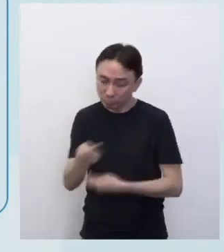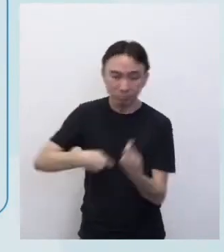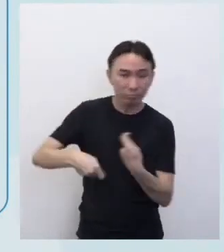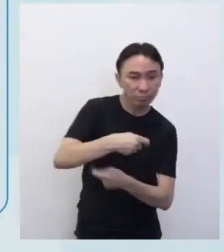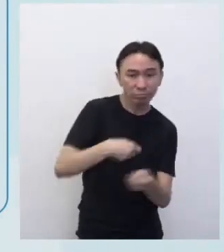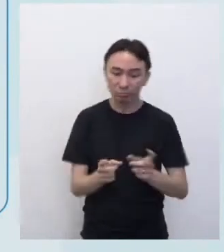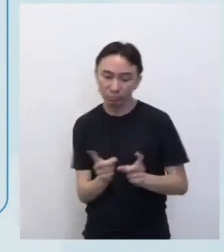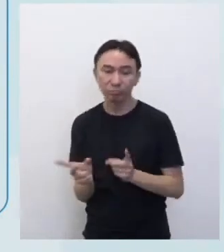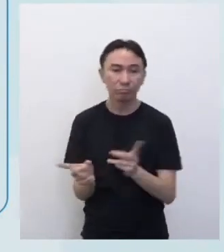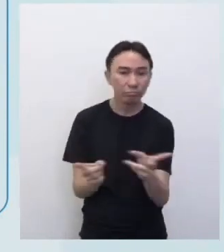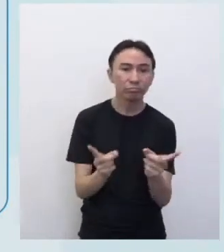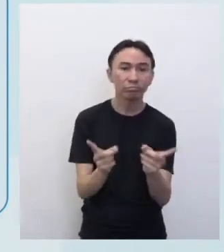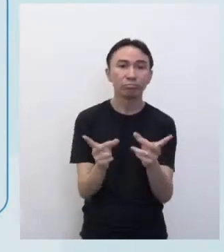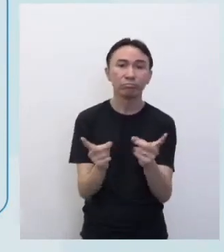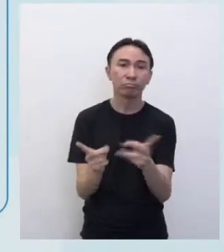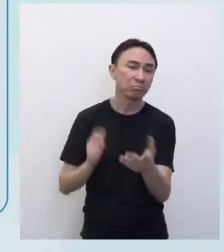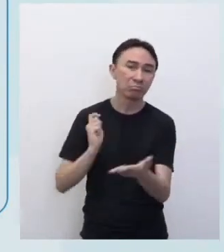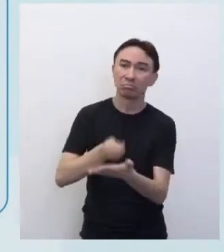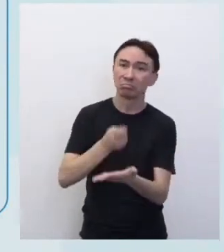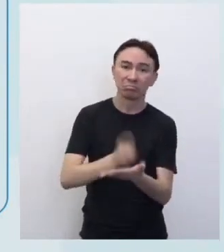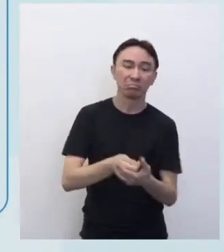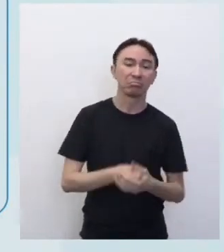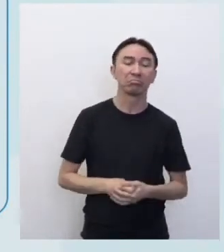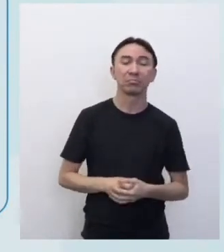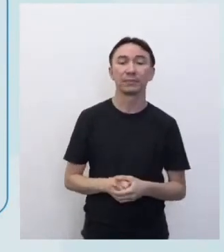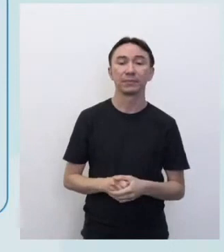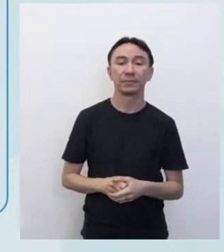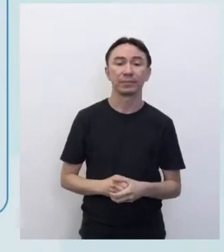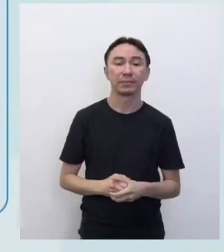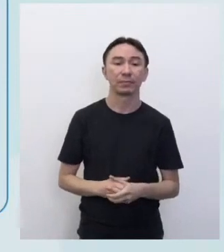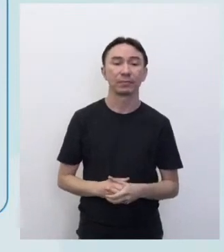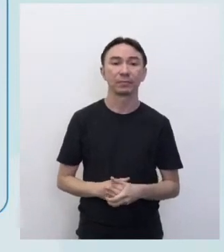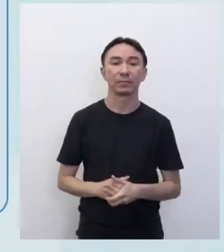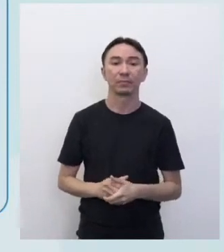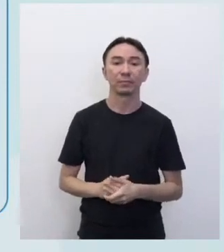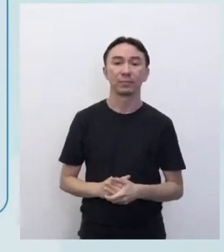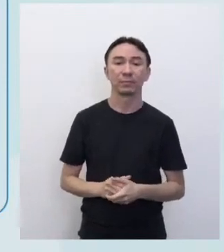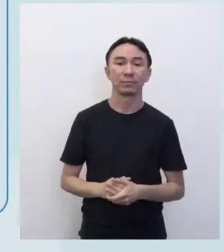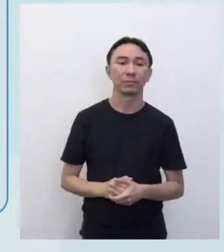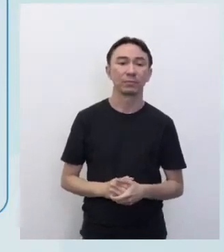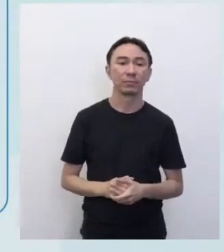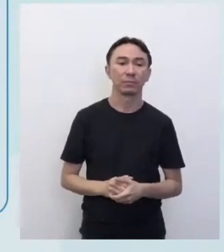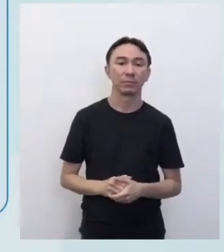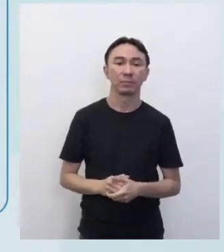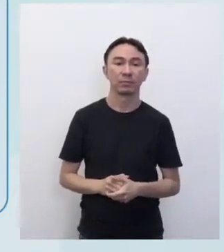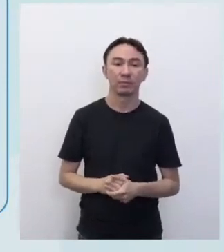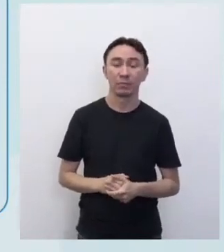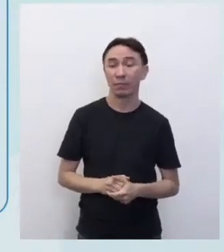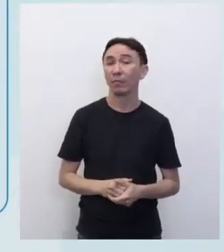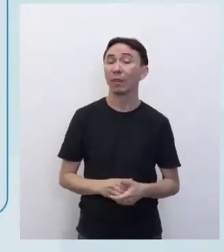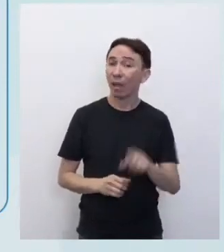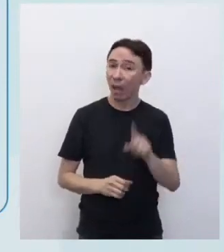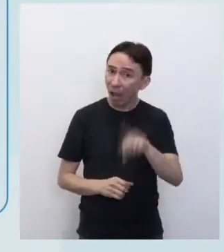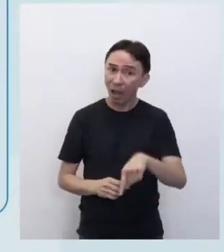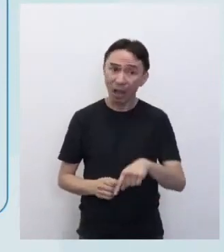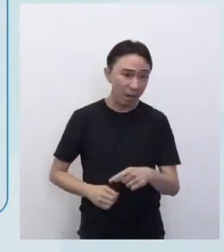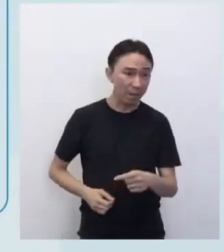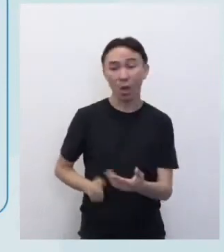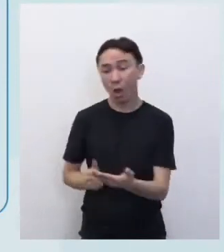the buying and selling of goods, products or services using the internet. Refere-se à compra e